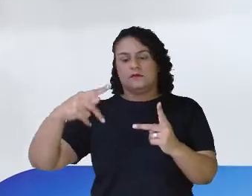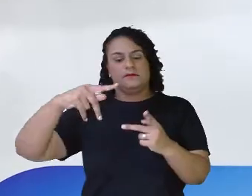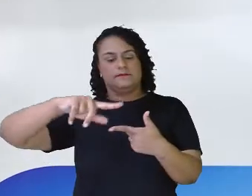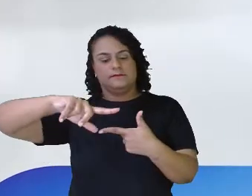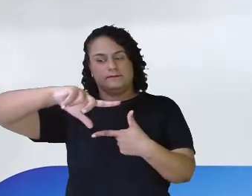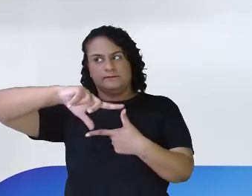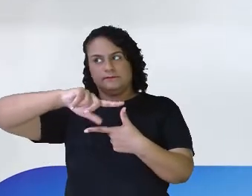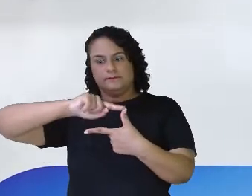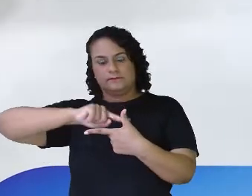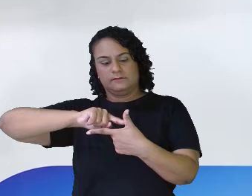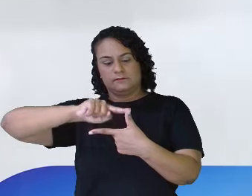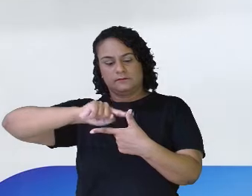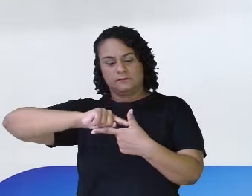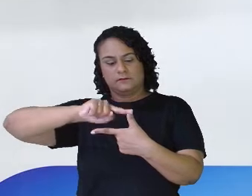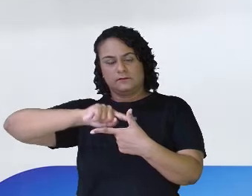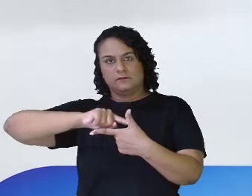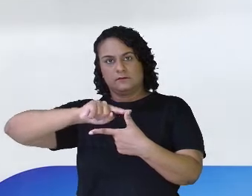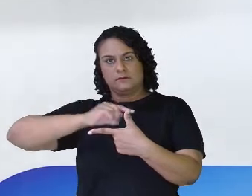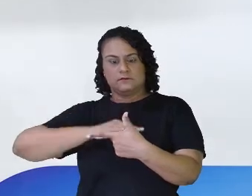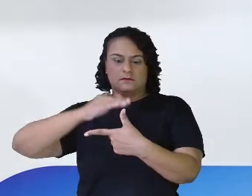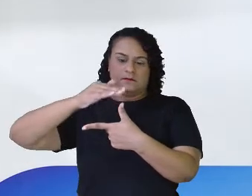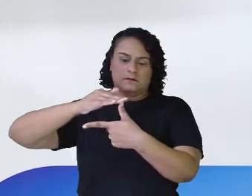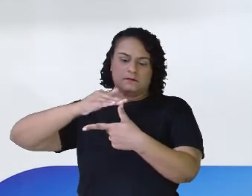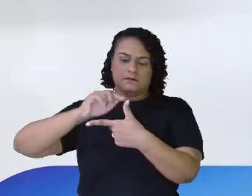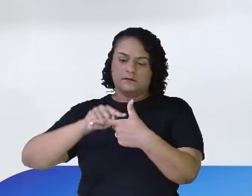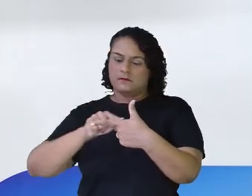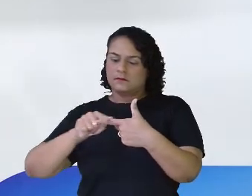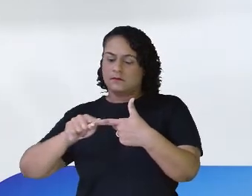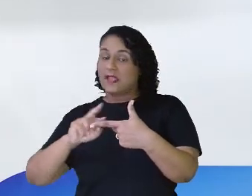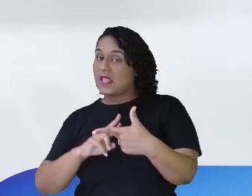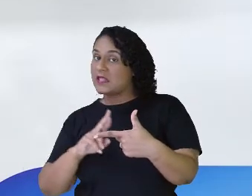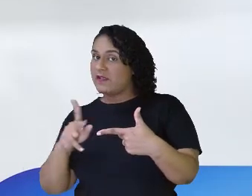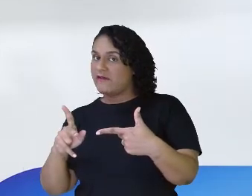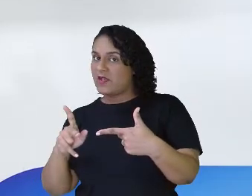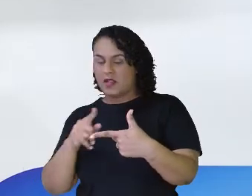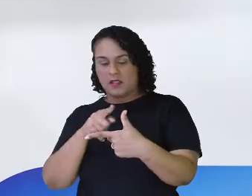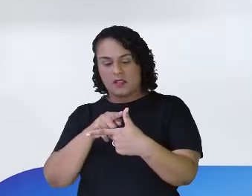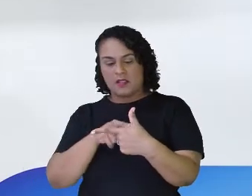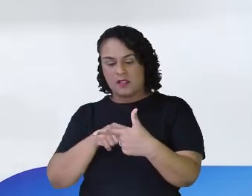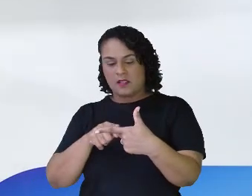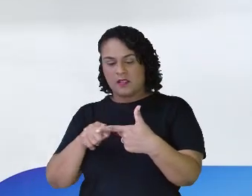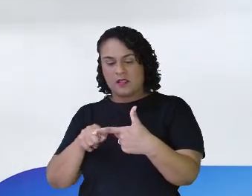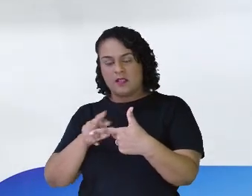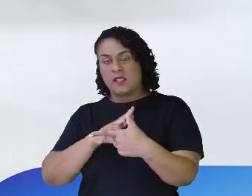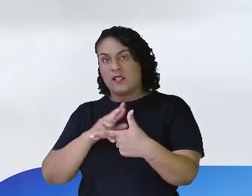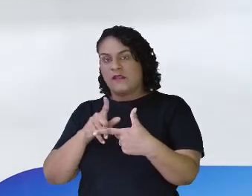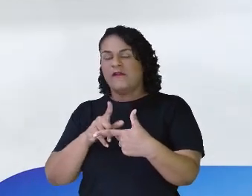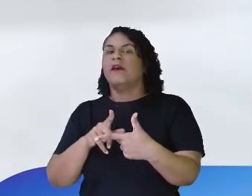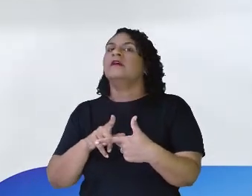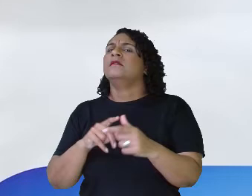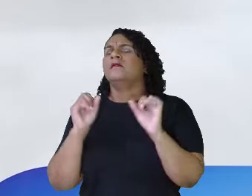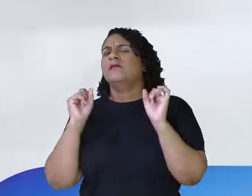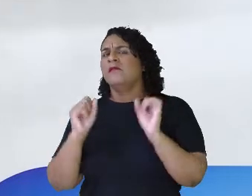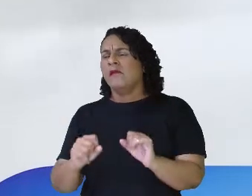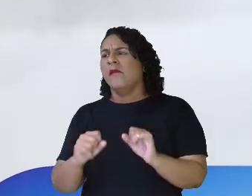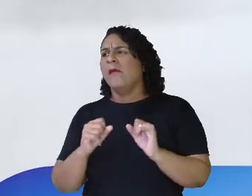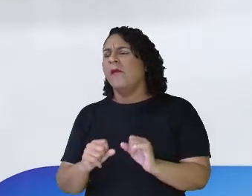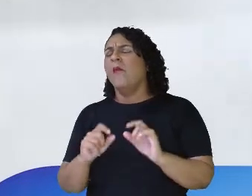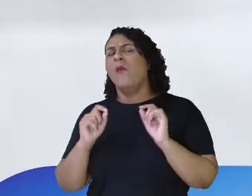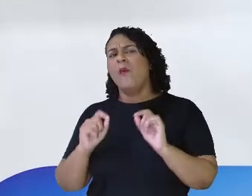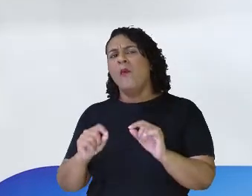as minhas linhas têm outro. Presta atenção nisso, na forma. Isso poderia